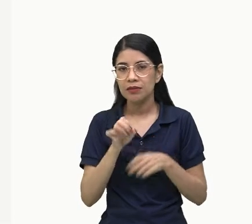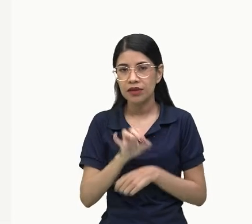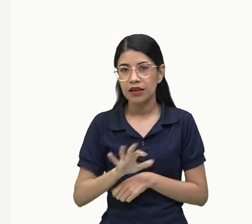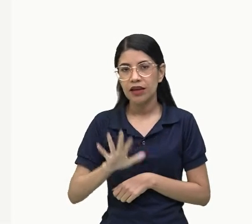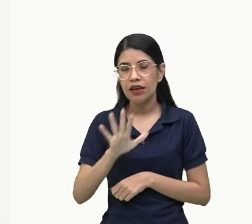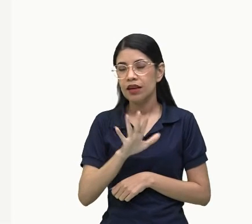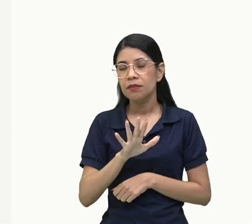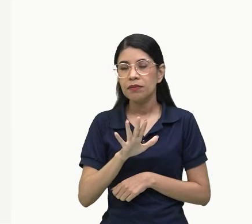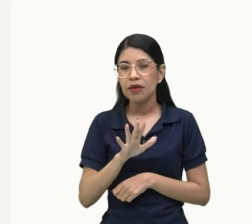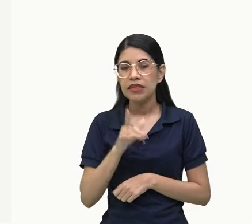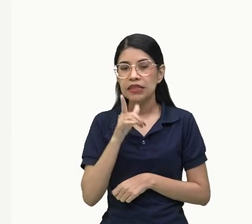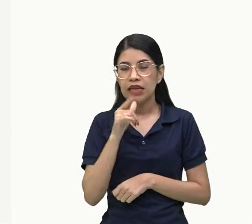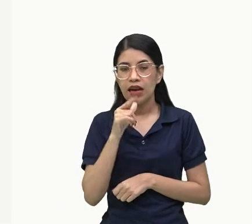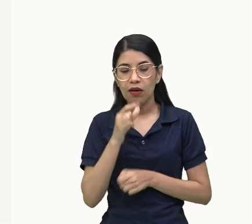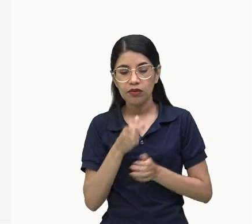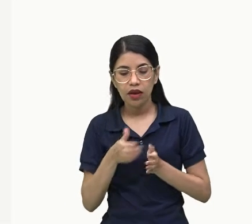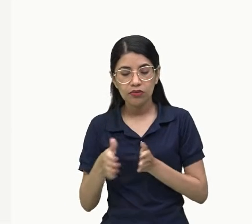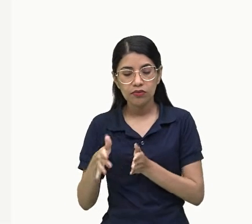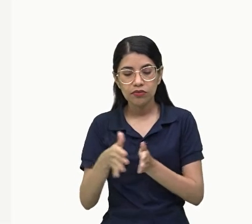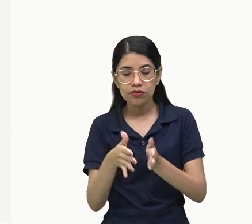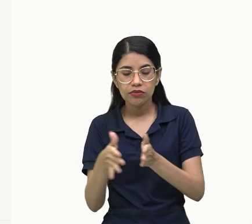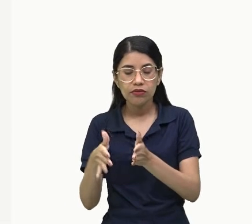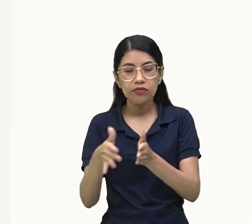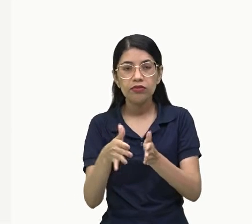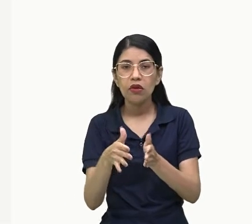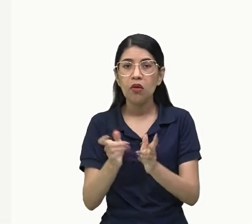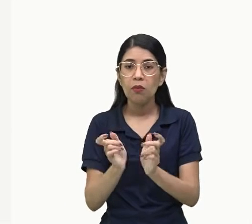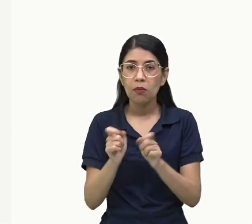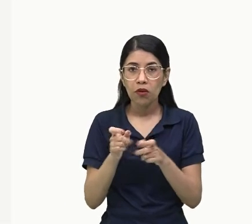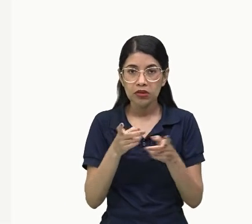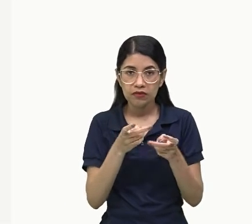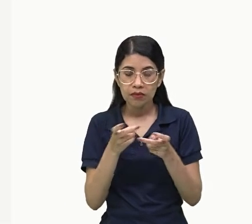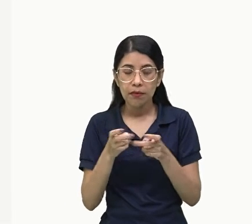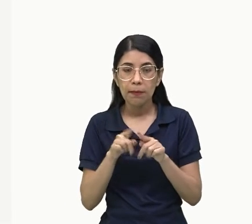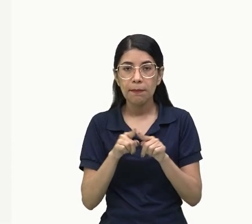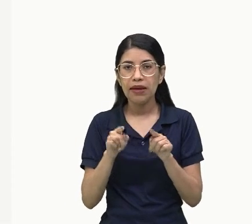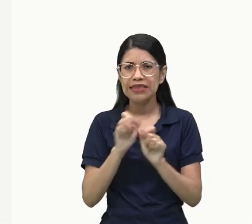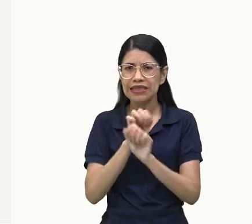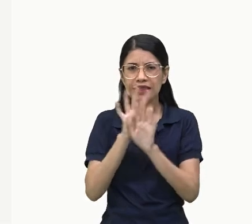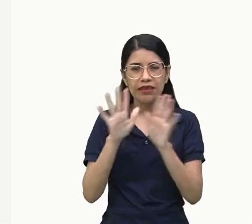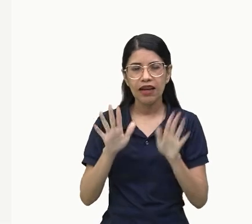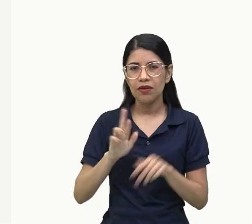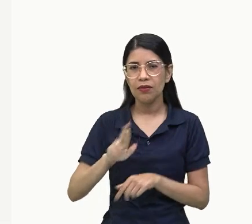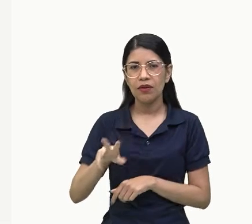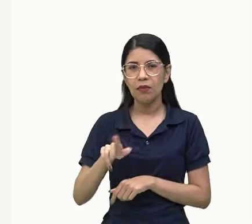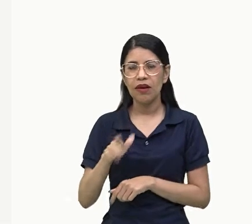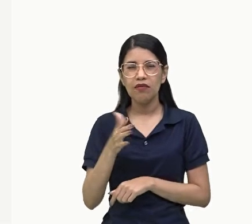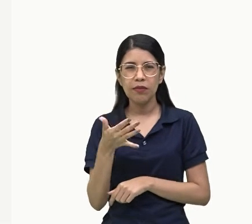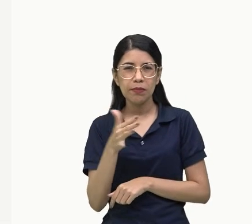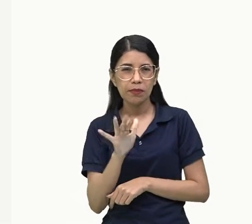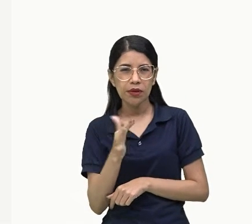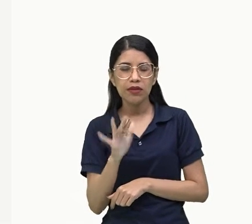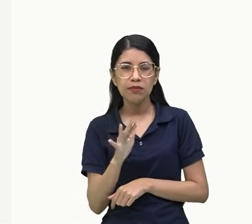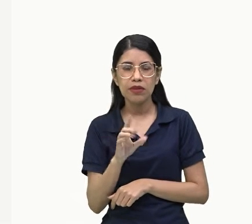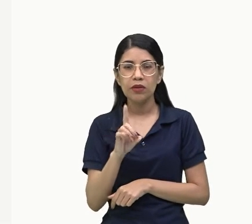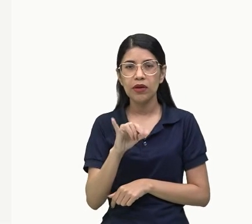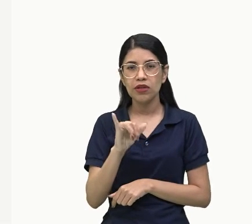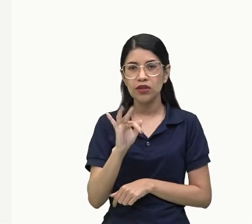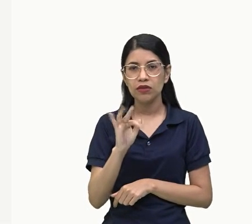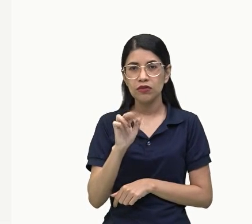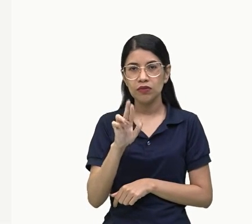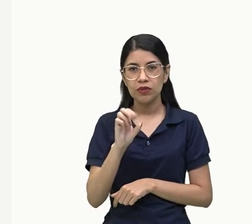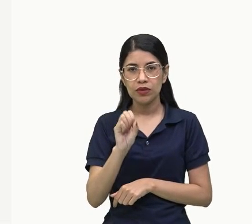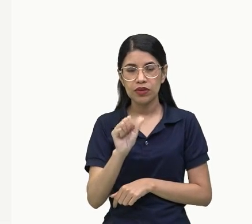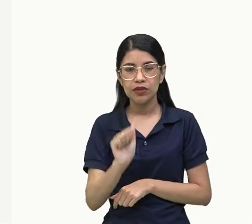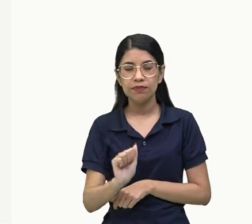em movimento, eu até consigo ver um pouco da imagem, mas não com nitidez. É uma reflexão difusa. A